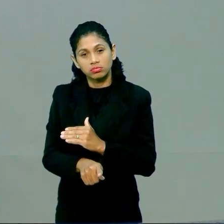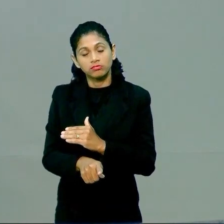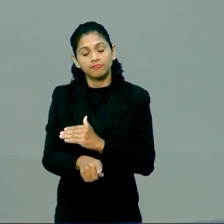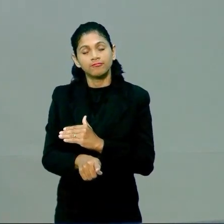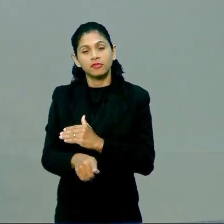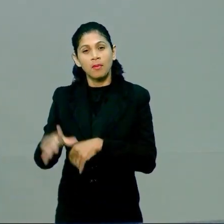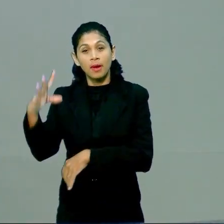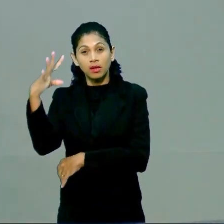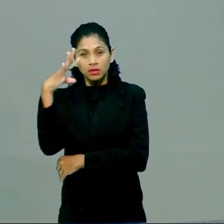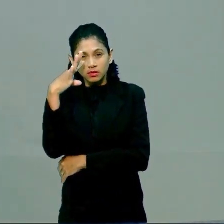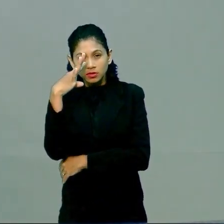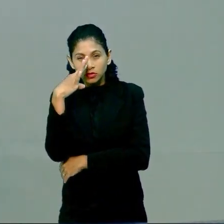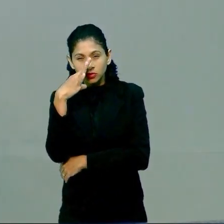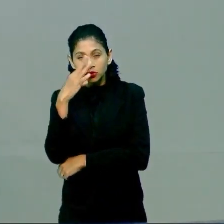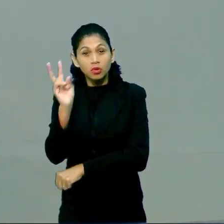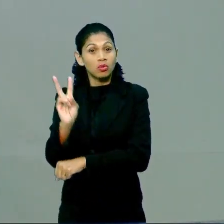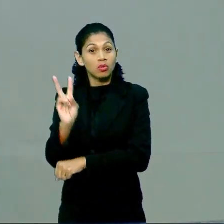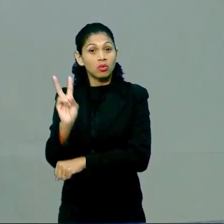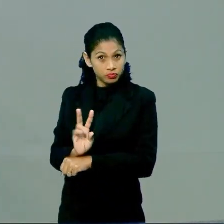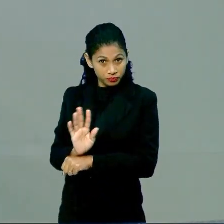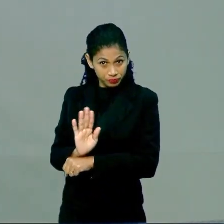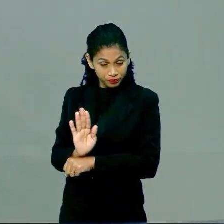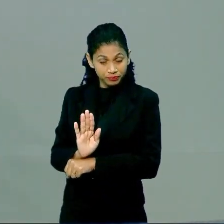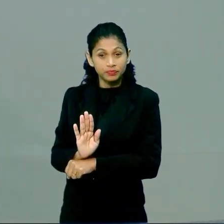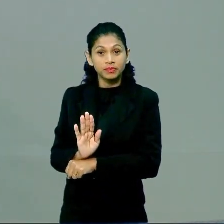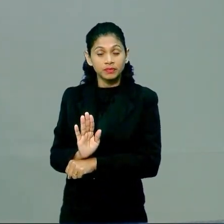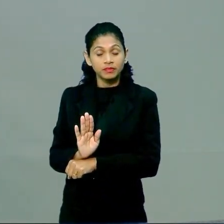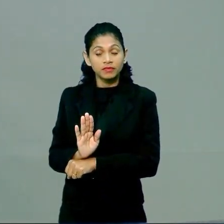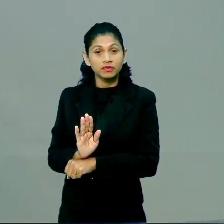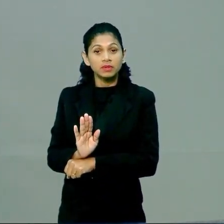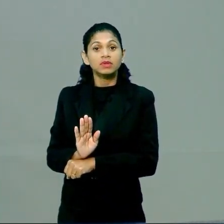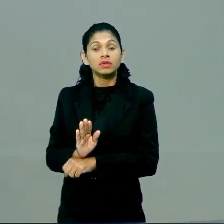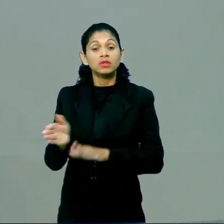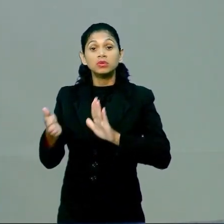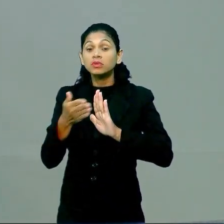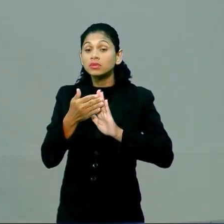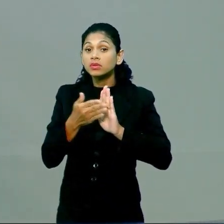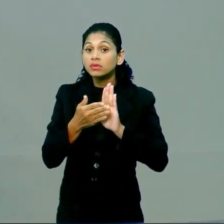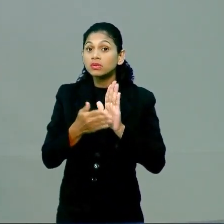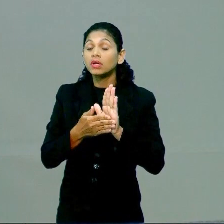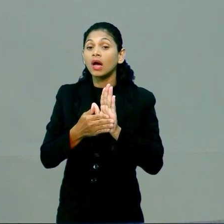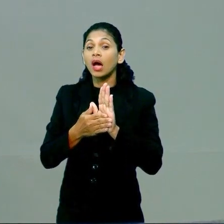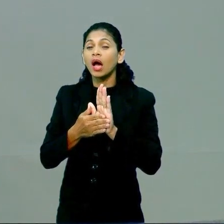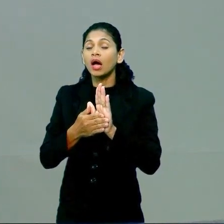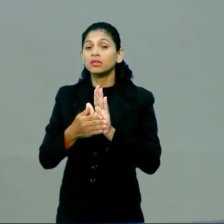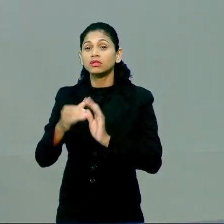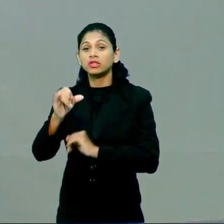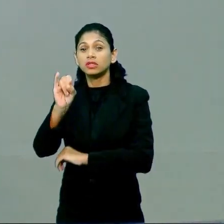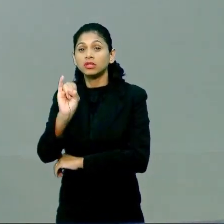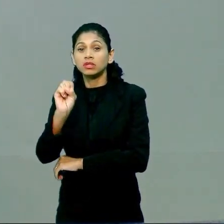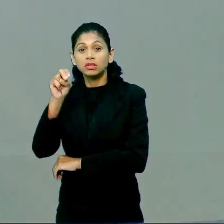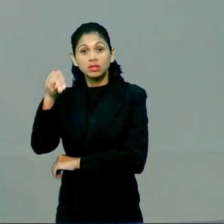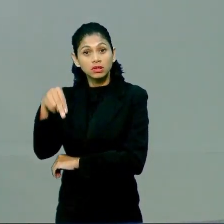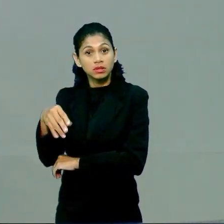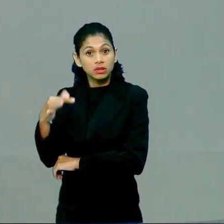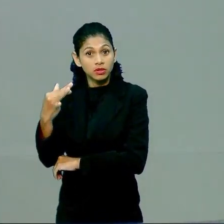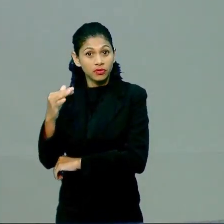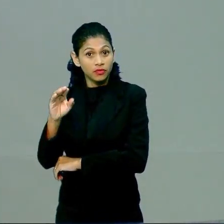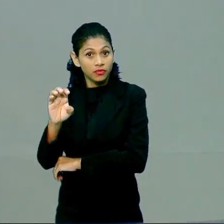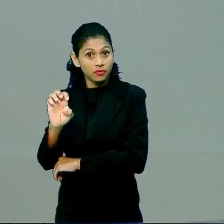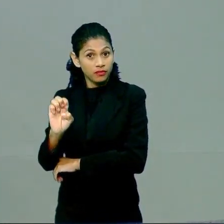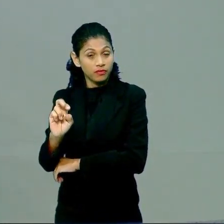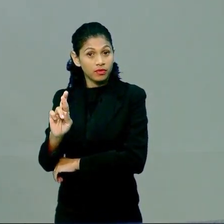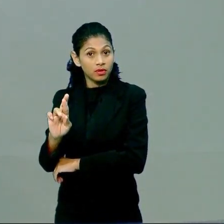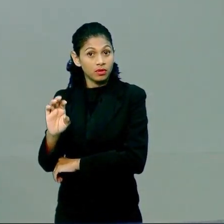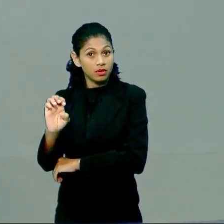pequeno vídeo né que trata sobre a inferencia a gente na aula anterior falou de alguns tópicos né algumas características o que que era